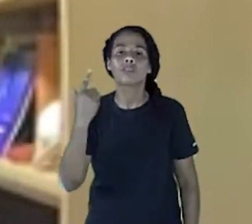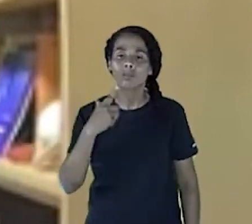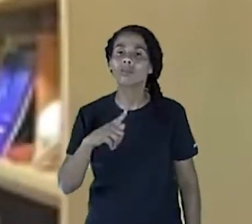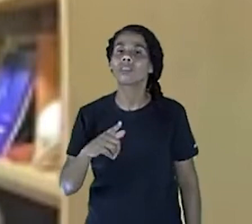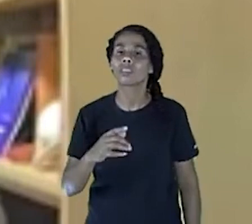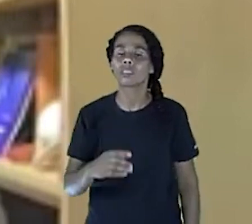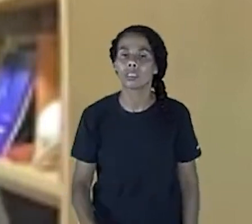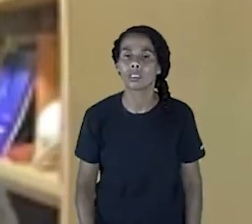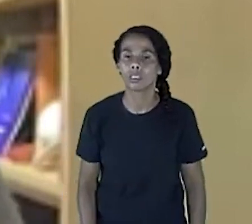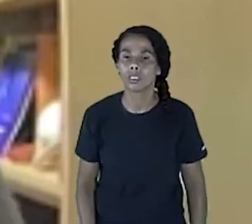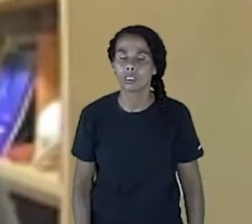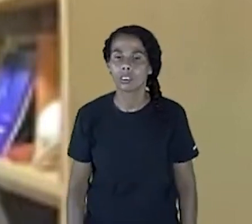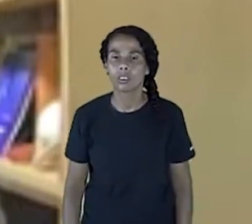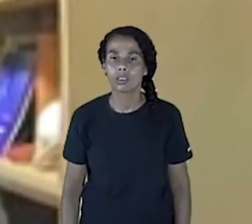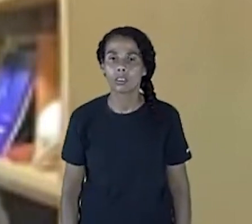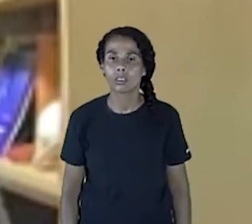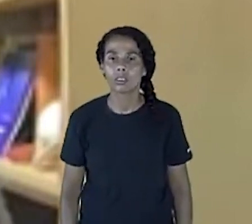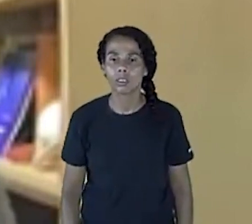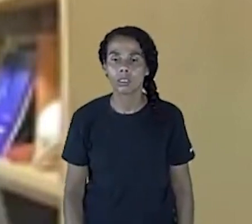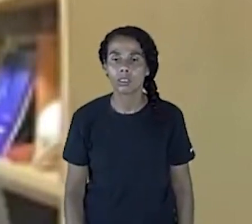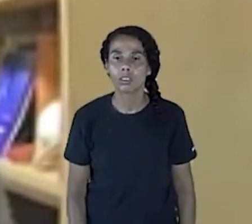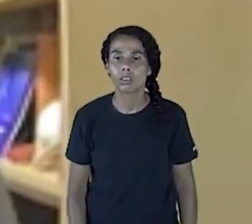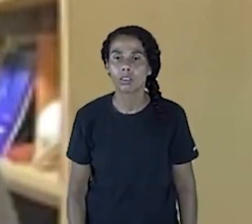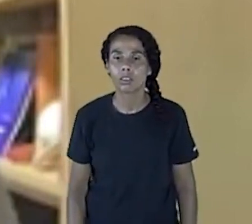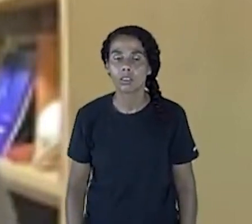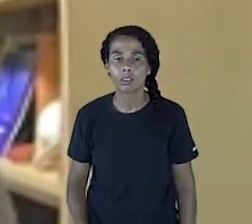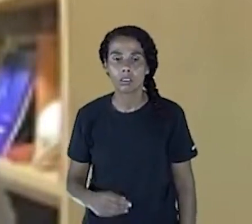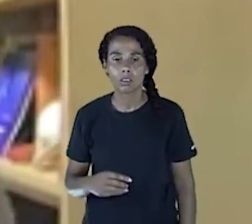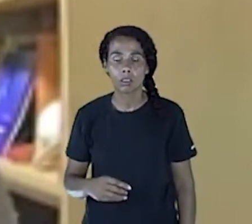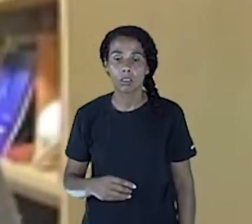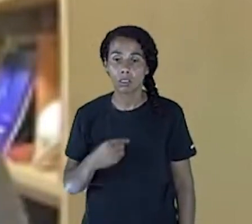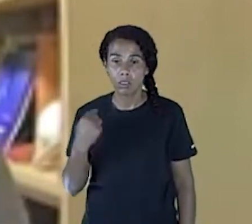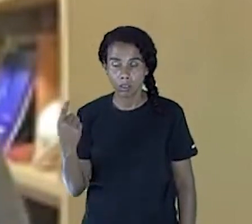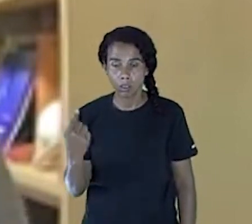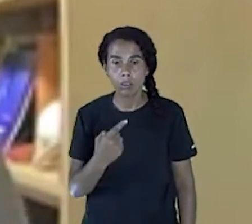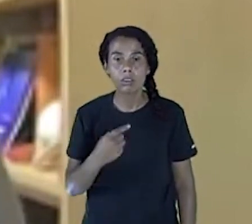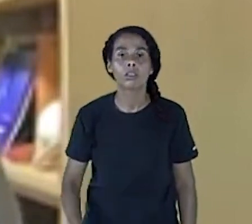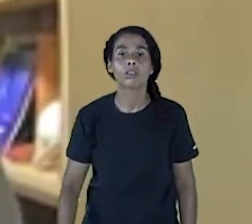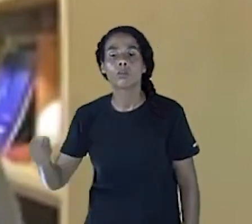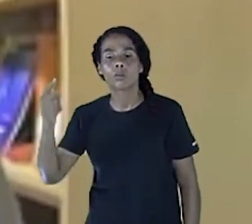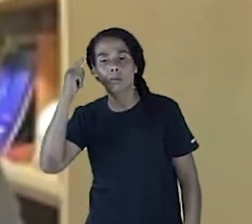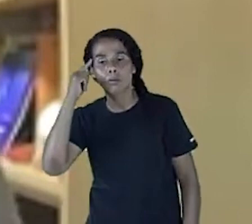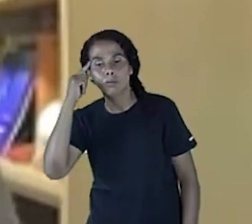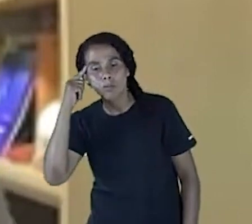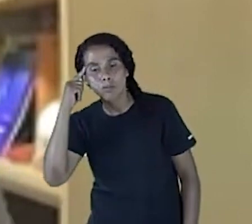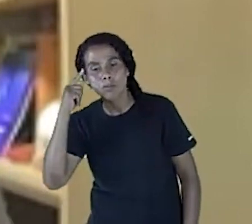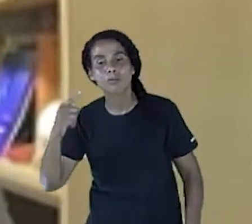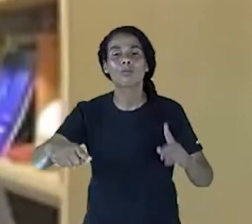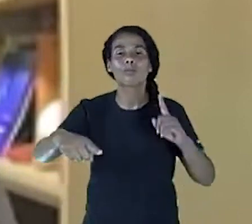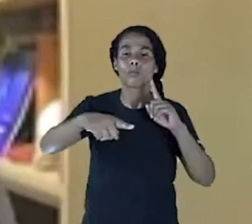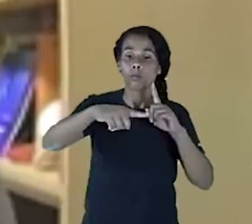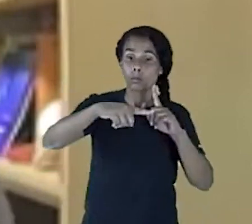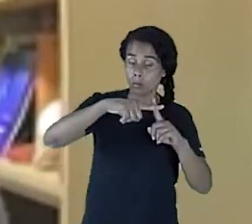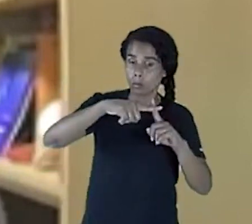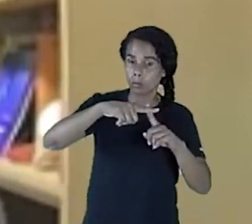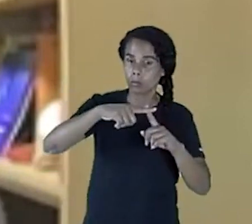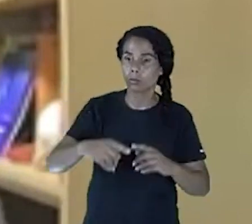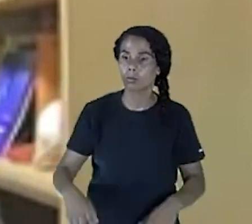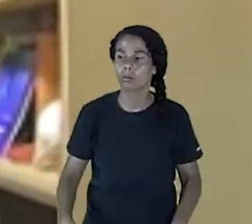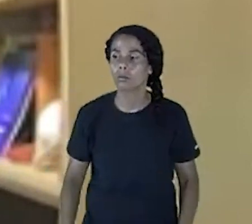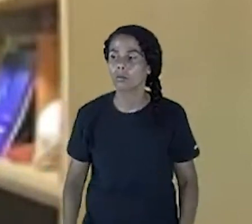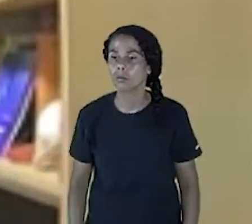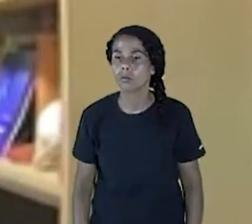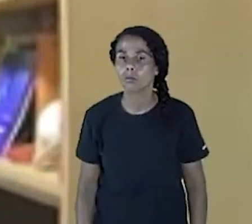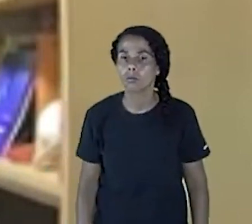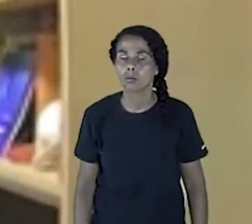nosso pensamento e de tanta coisa, né? Nosso amigo em comum, com o Gil, TT Catalão,